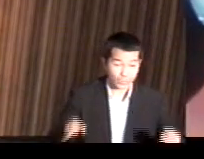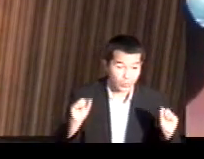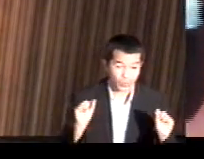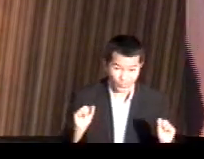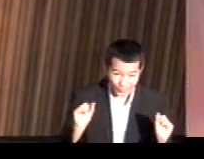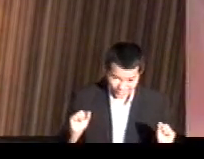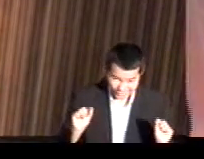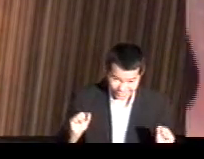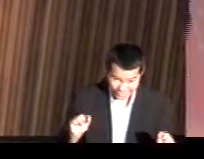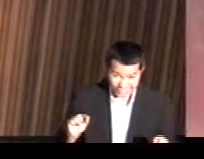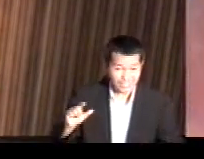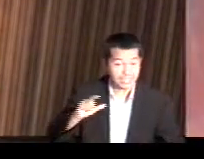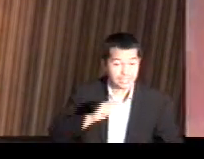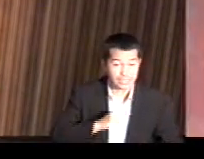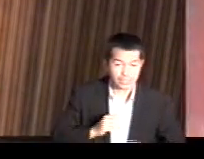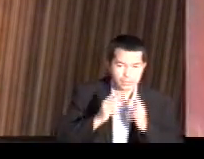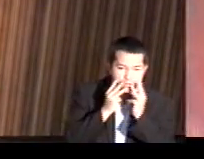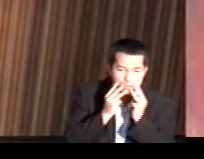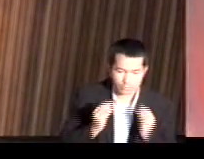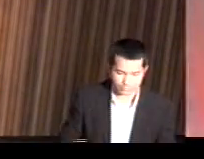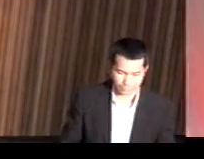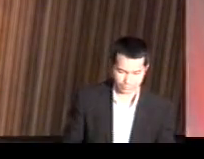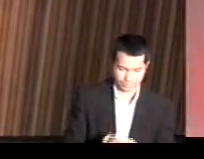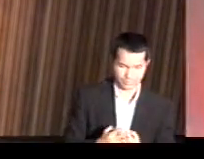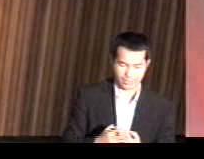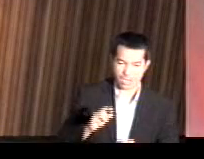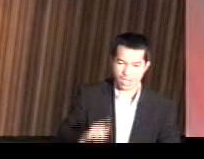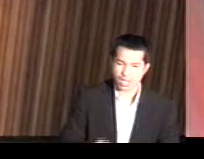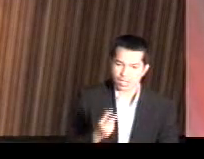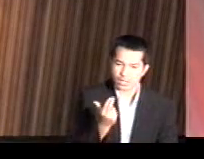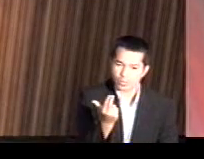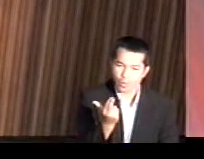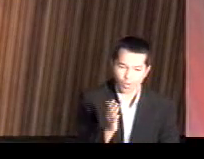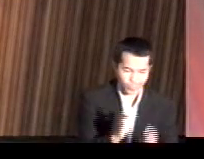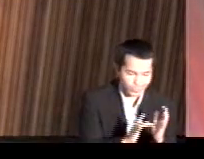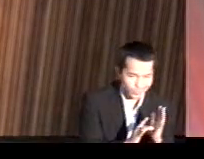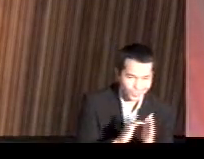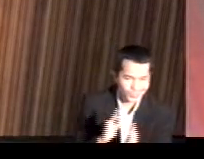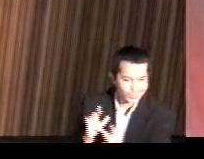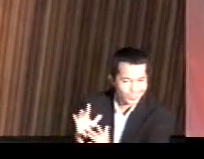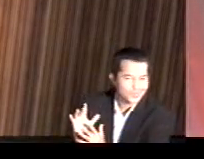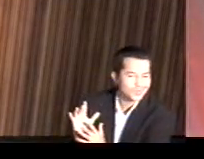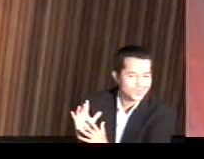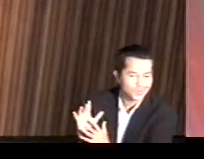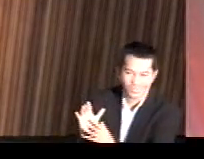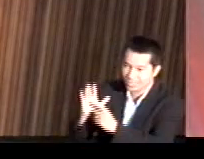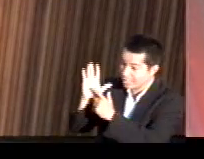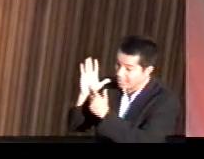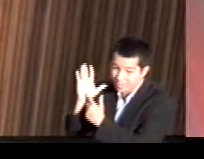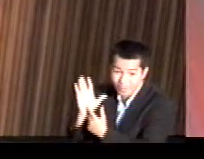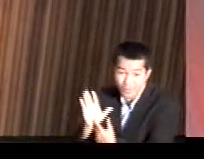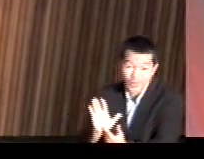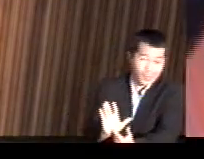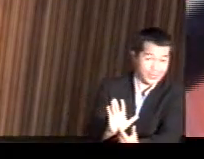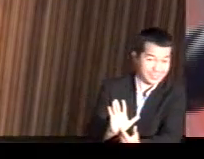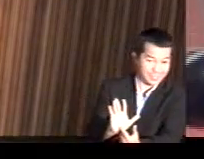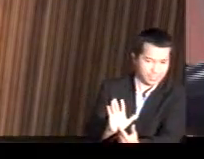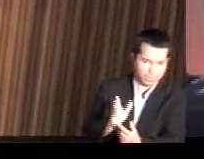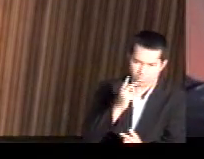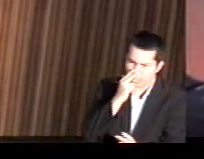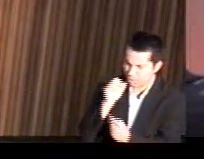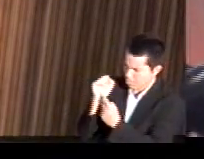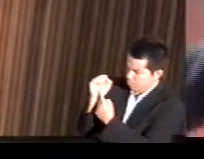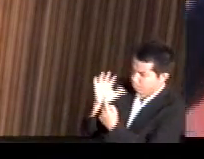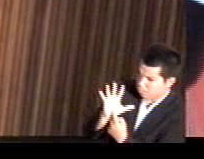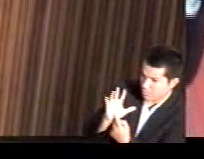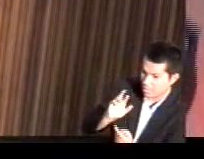Velho Testamento apontando para o futuro, que viria um Messias que teria algumas características que a gente pode olhar